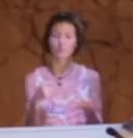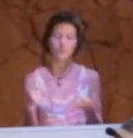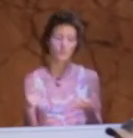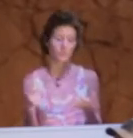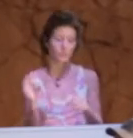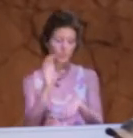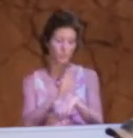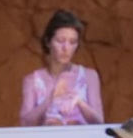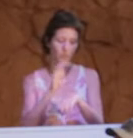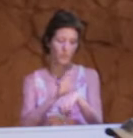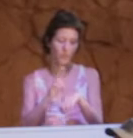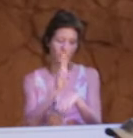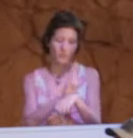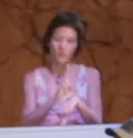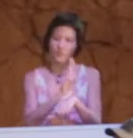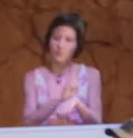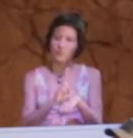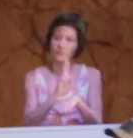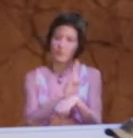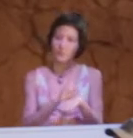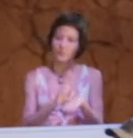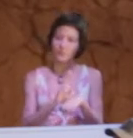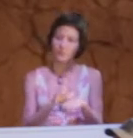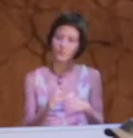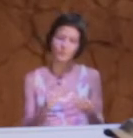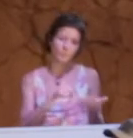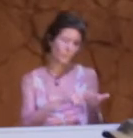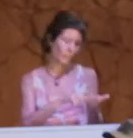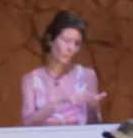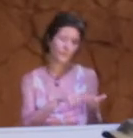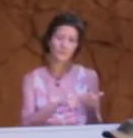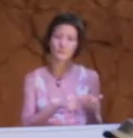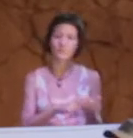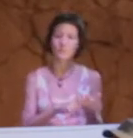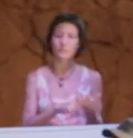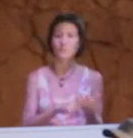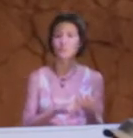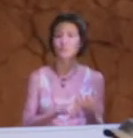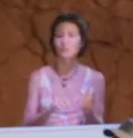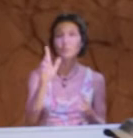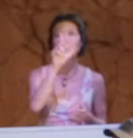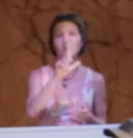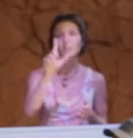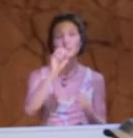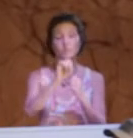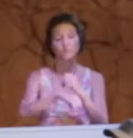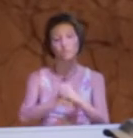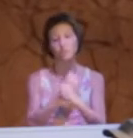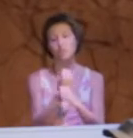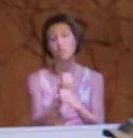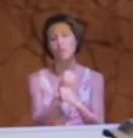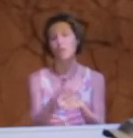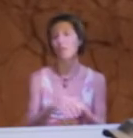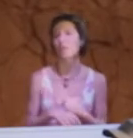de mestrado, e eu venho escrevendo também no livro digital, que infelizmente eu não consegui trazê-lo, chamado Voo das Abelhas da